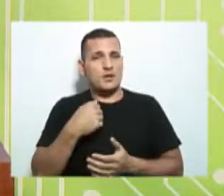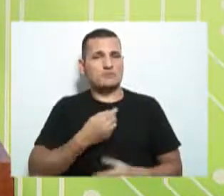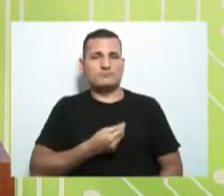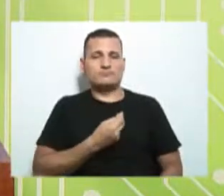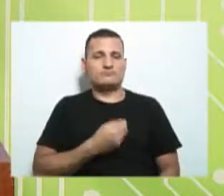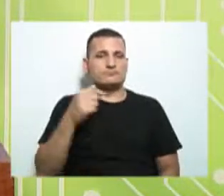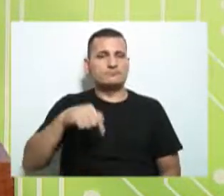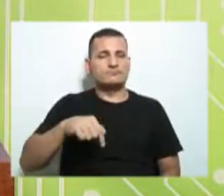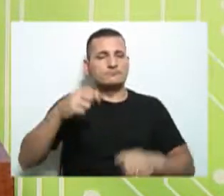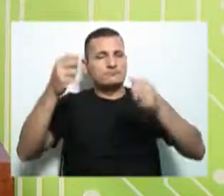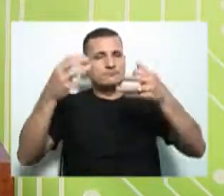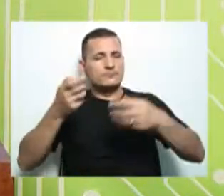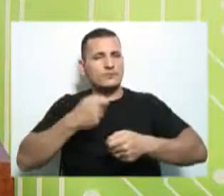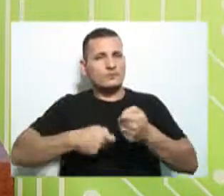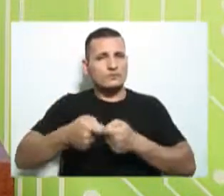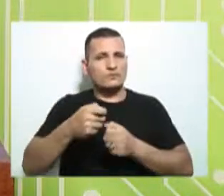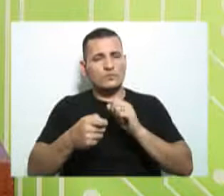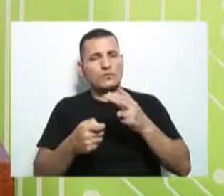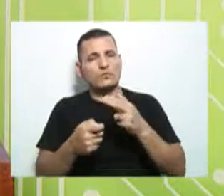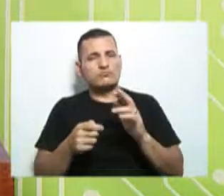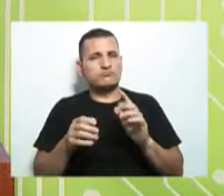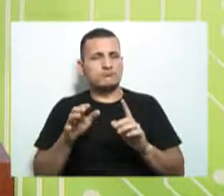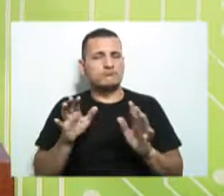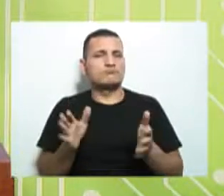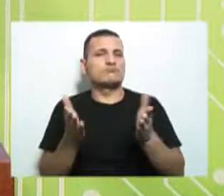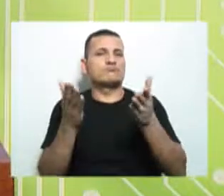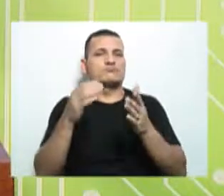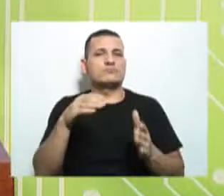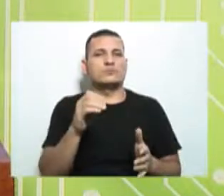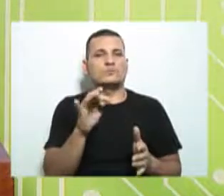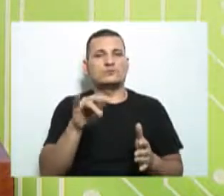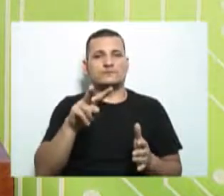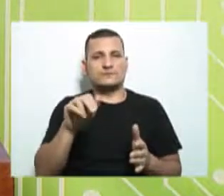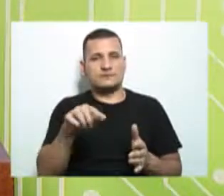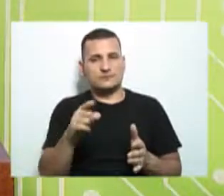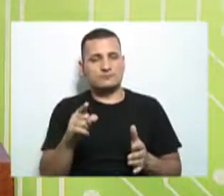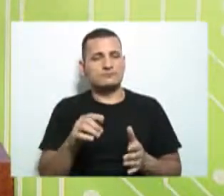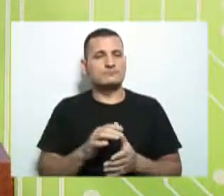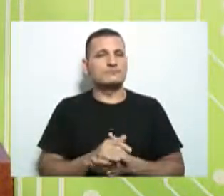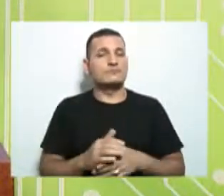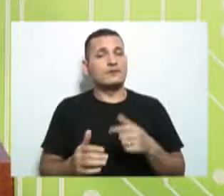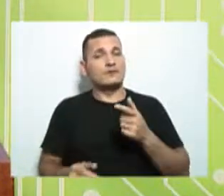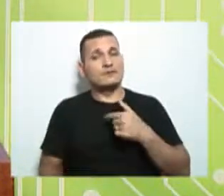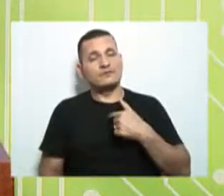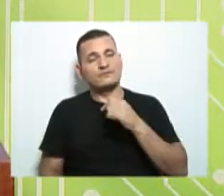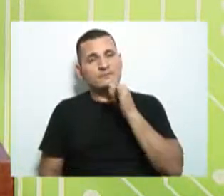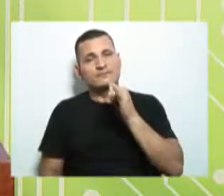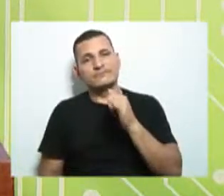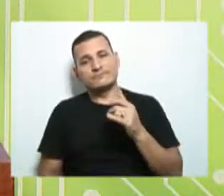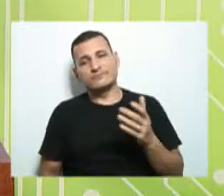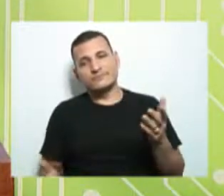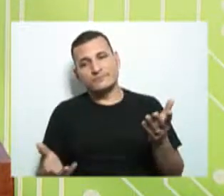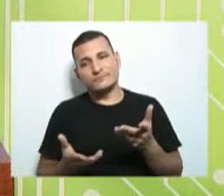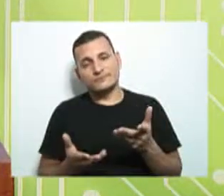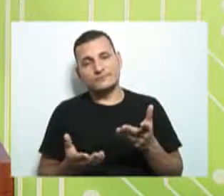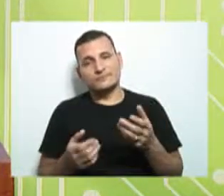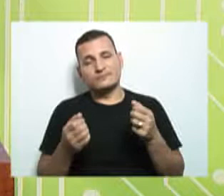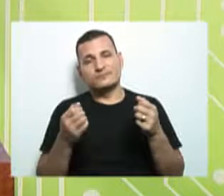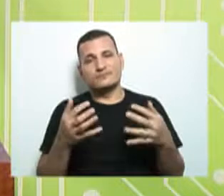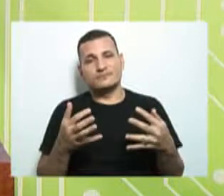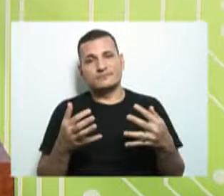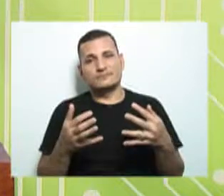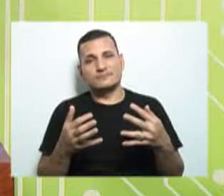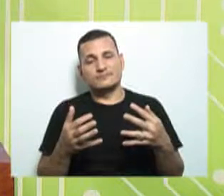sobre negociação ou para falar sobre motivação, fica mais claro, né? E eu chego para você assim, né? Hoje nós vamos falar sobre